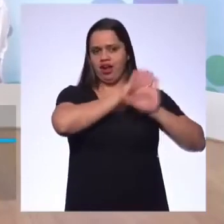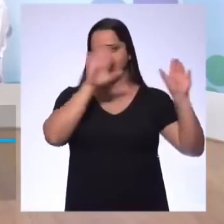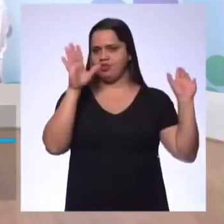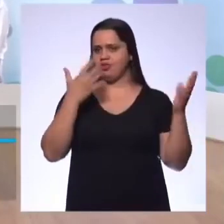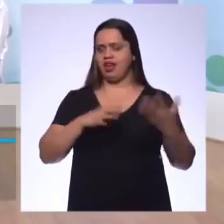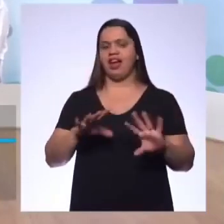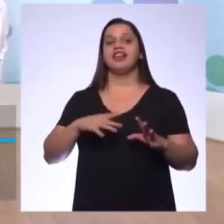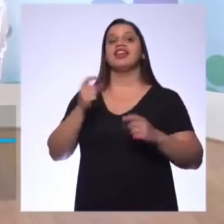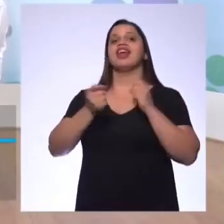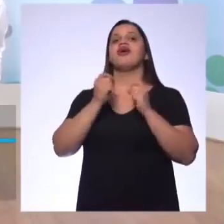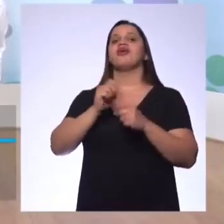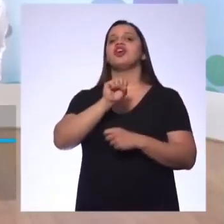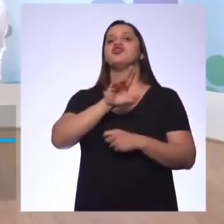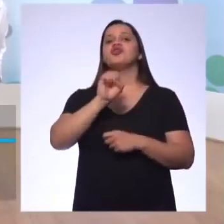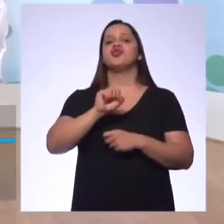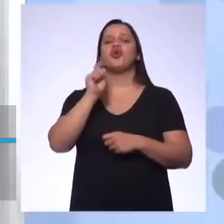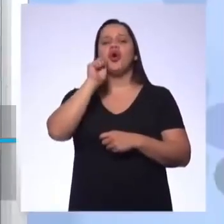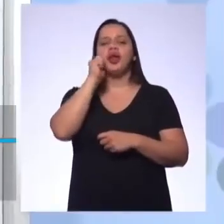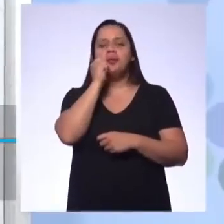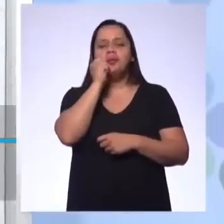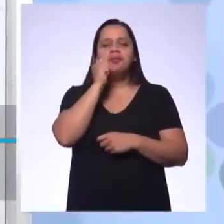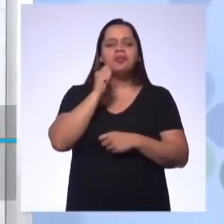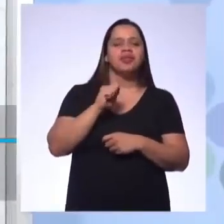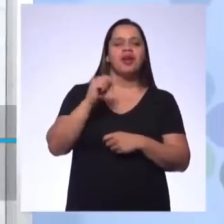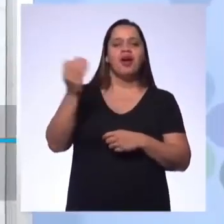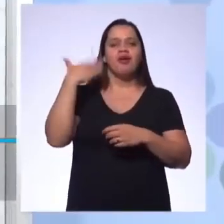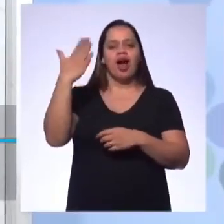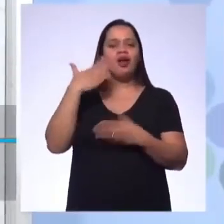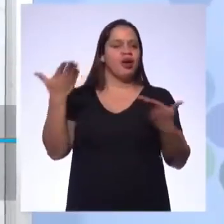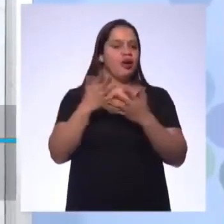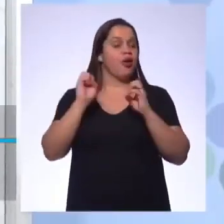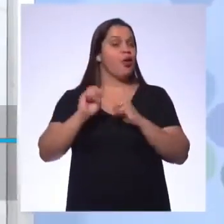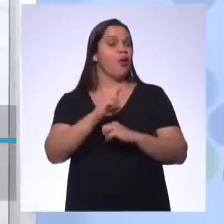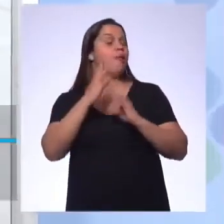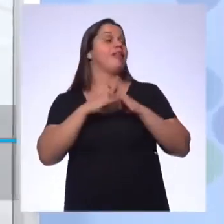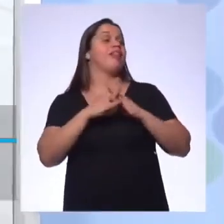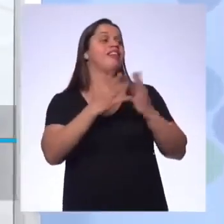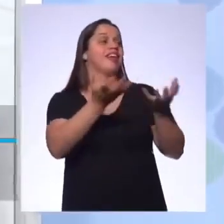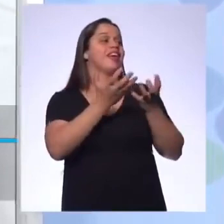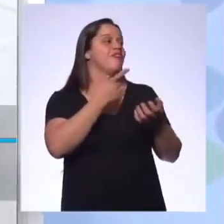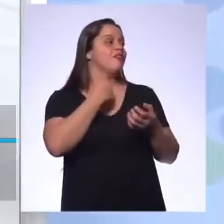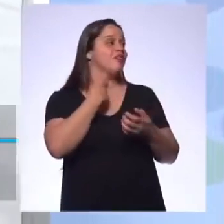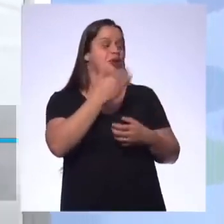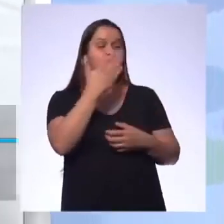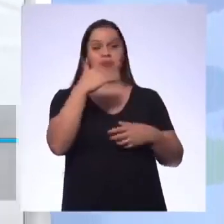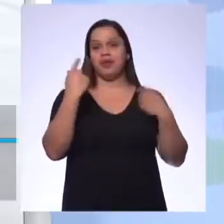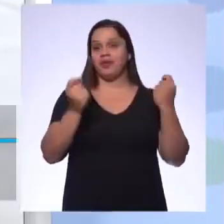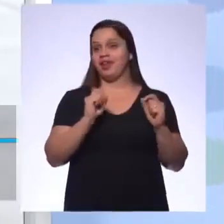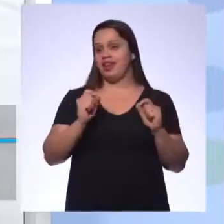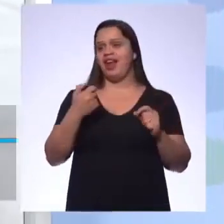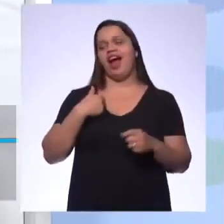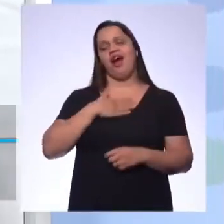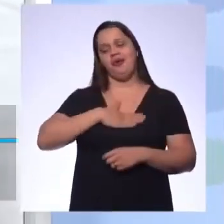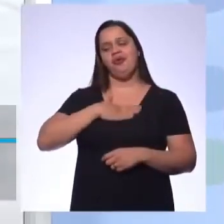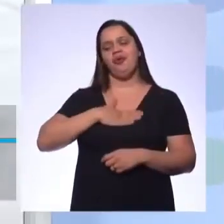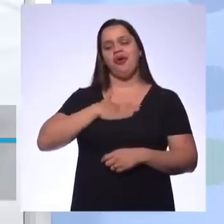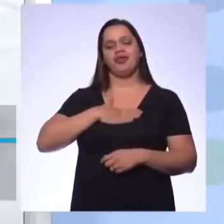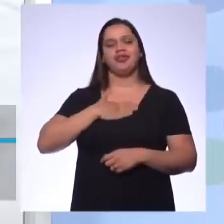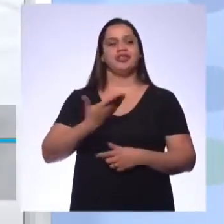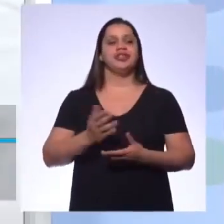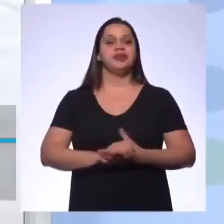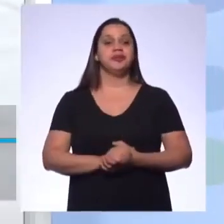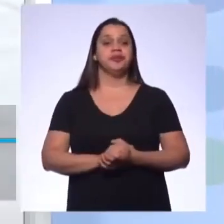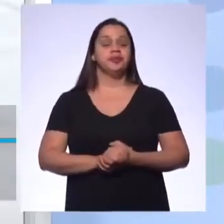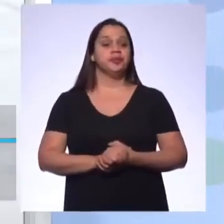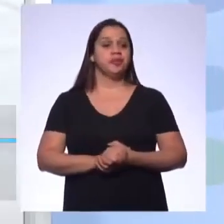O suquinho de limão também é bom nesse calorzão que nós estamos aí, meu. Né? Uma limonada, Nossa, não sei. O Luiz aqui Eu gosto de limonada. Foto de Escuta,